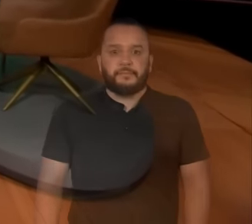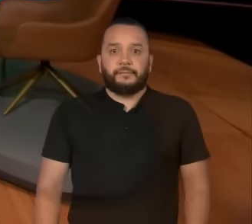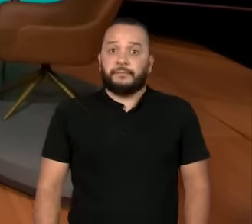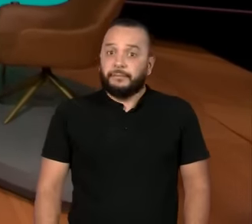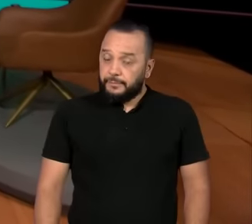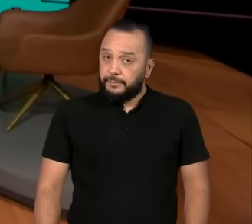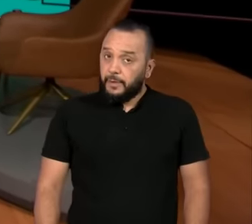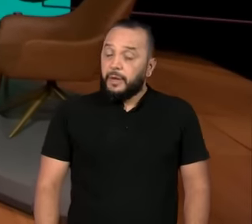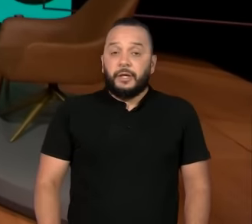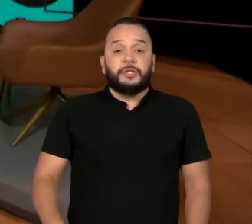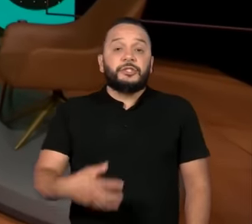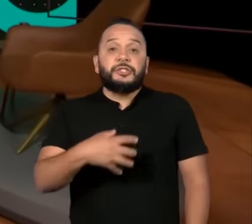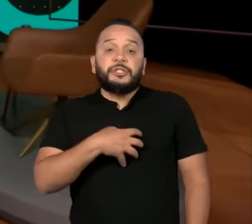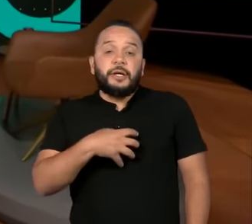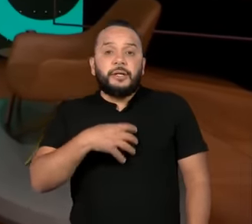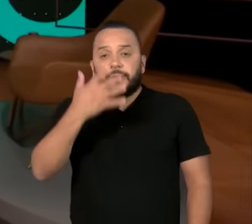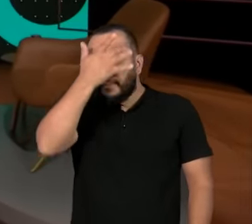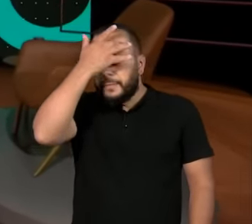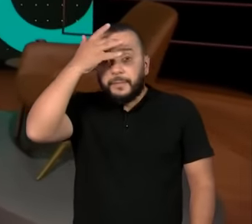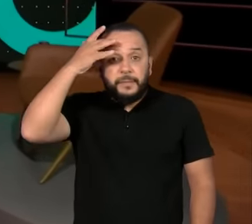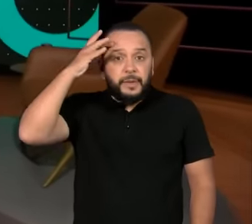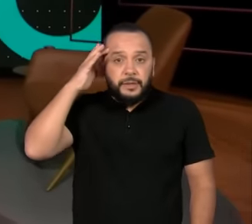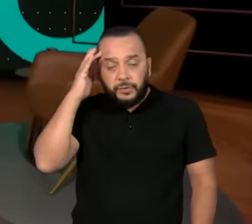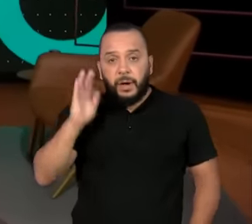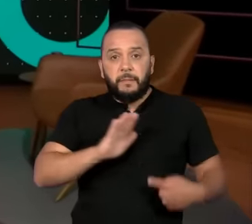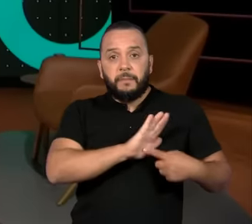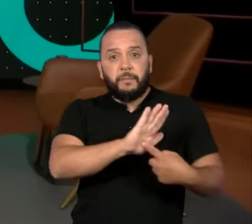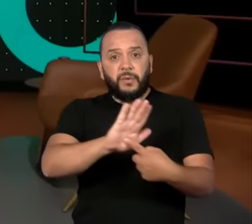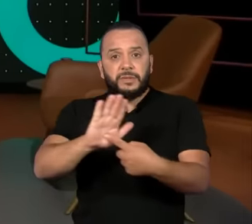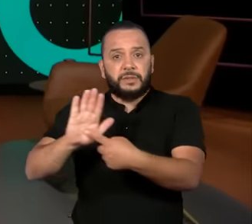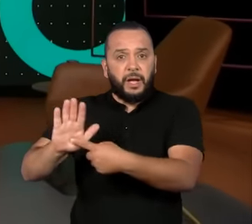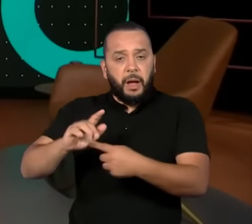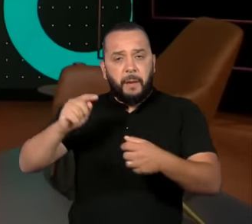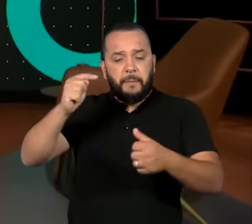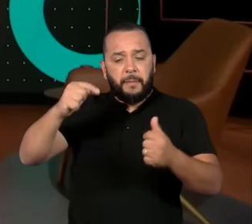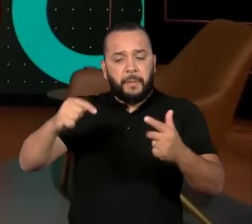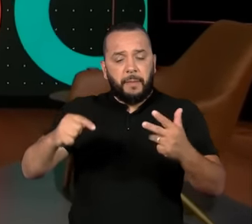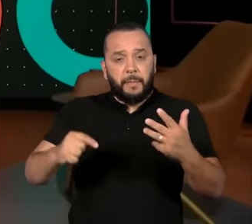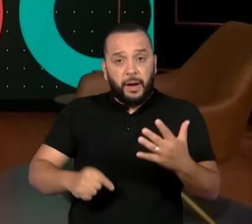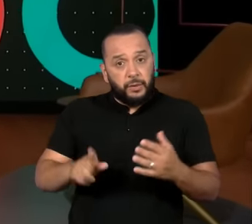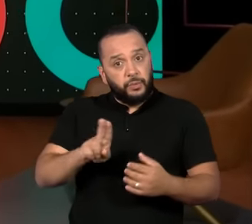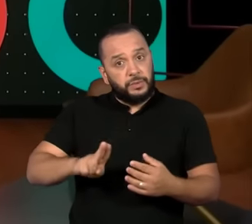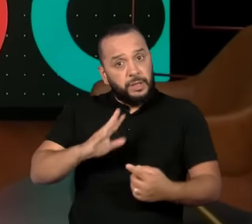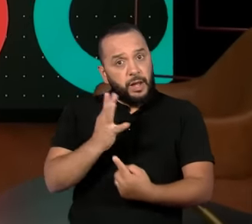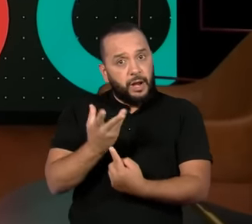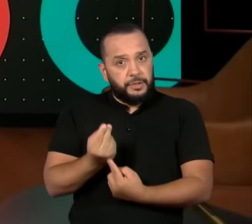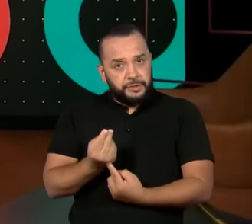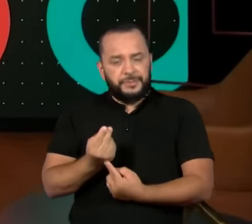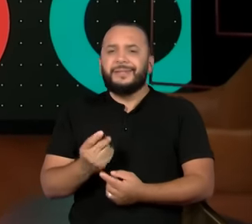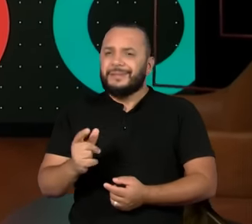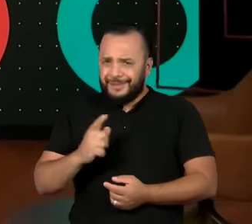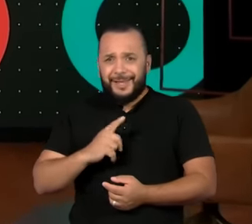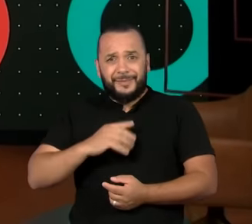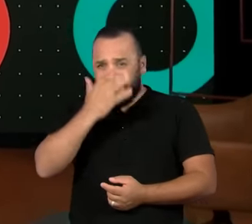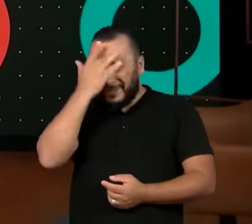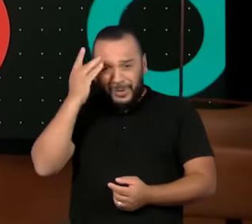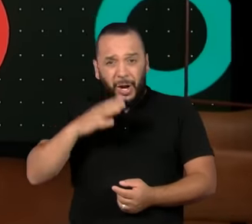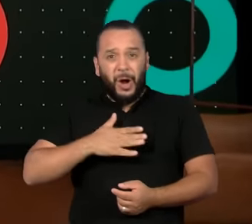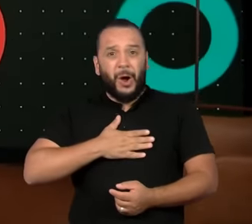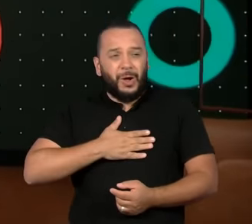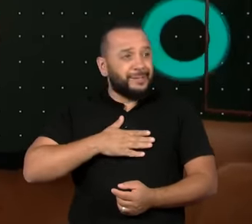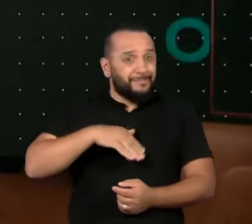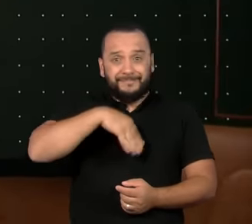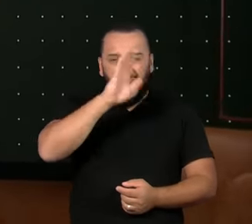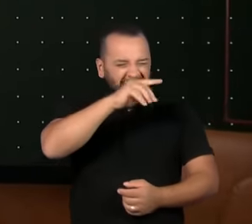Muitas são as formas que uma pessoa pode escolher para se expressar artisticamente. Mas tem gente que opta por várias. É, o nosso convidado de